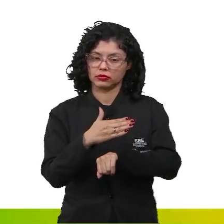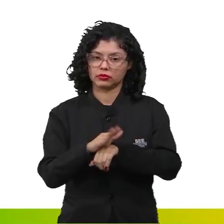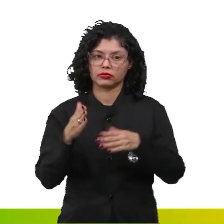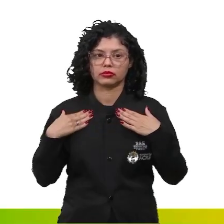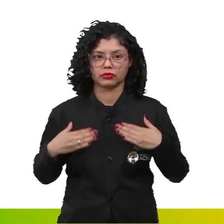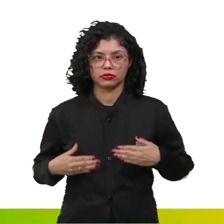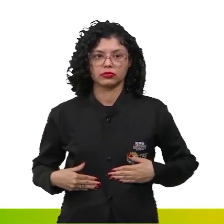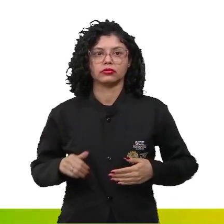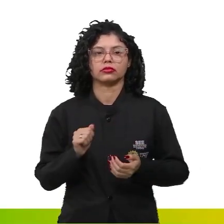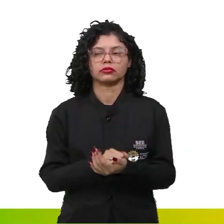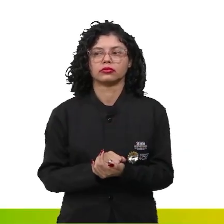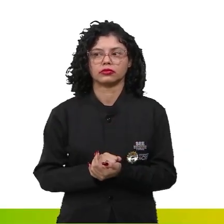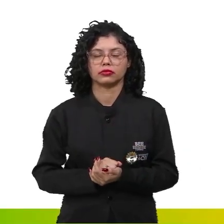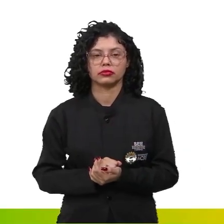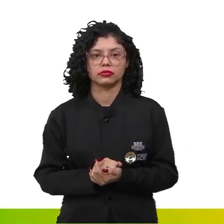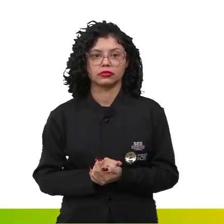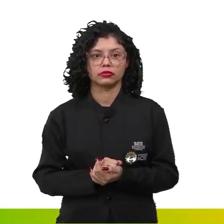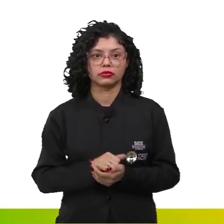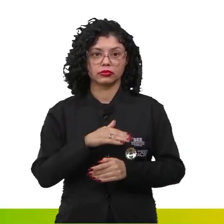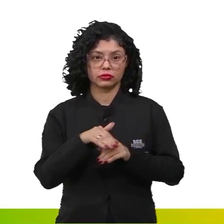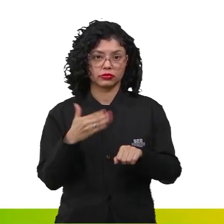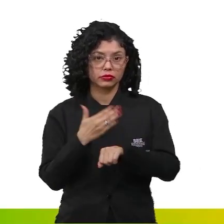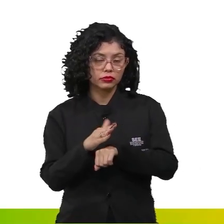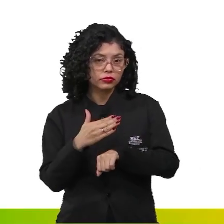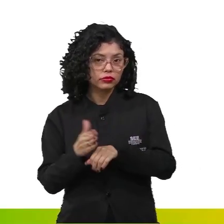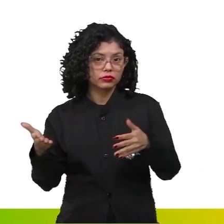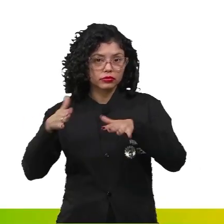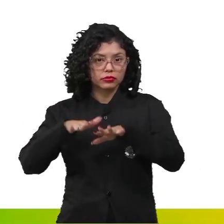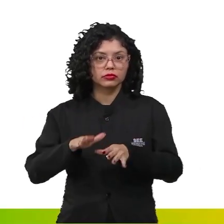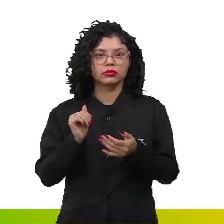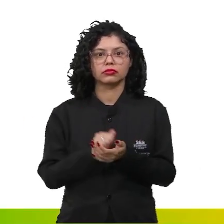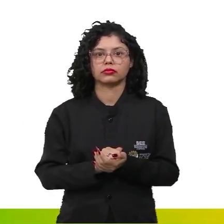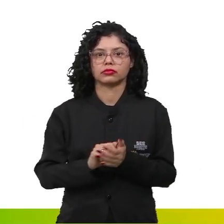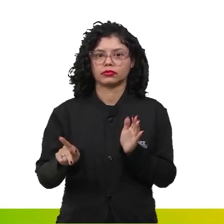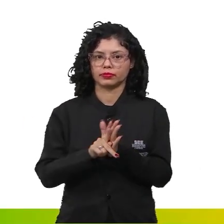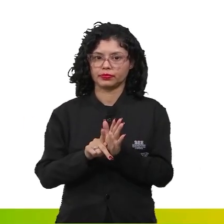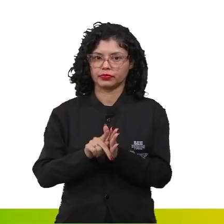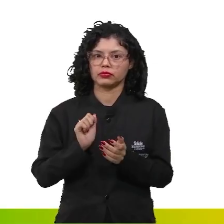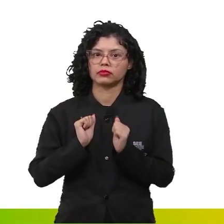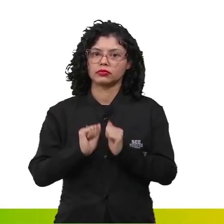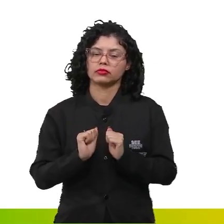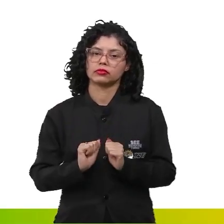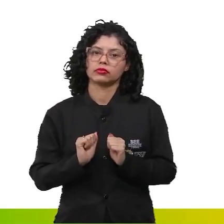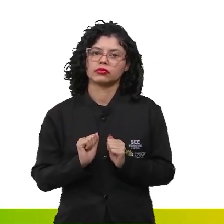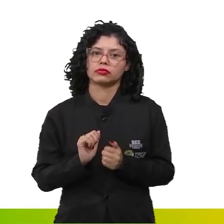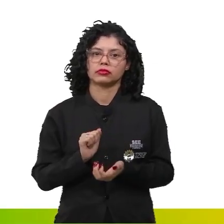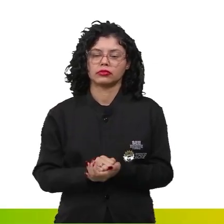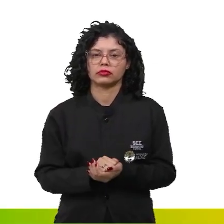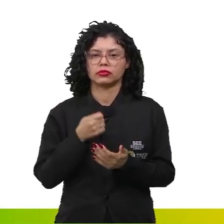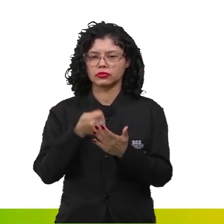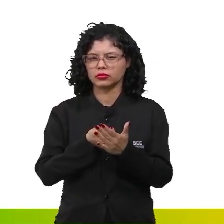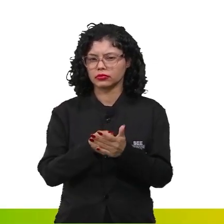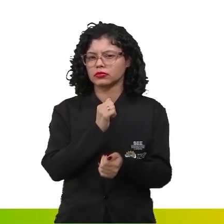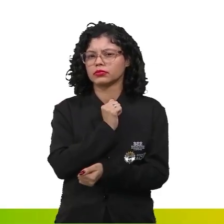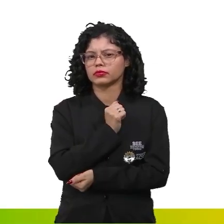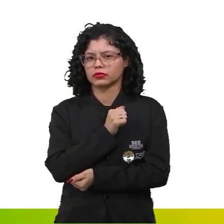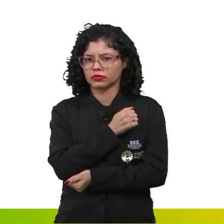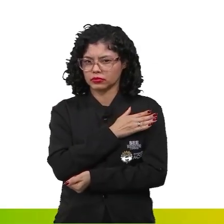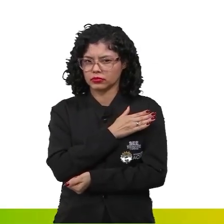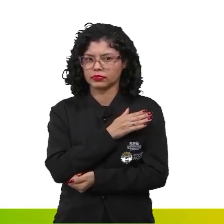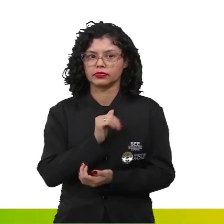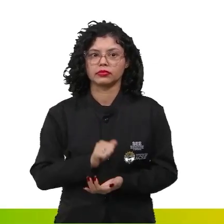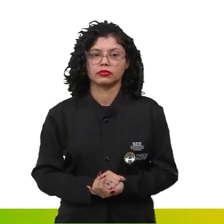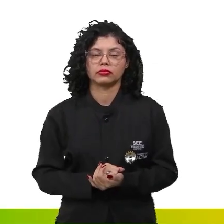inclusão nas práticas corporais. Nem toda prática corporal é inclusiva por natureza, podendo reforçar exclusões.